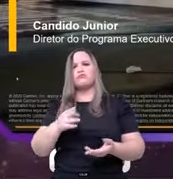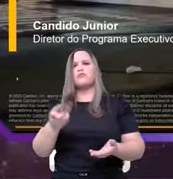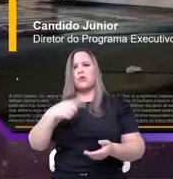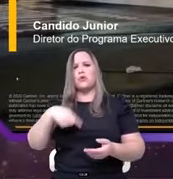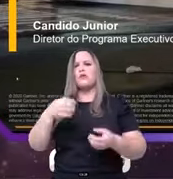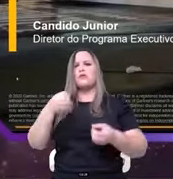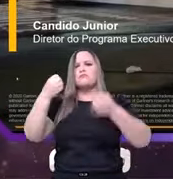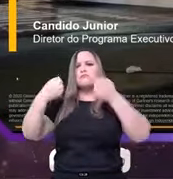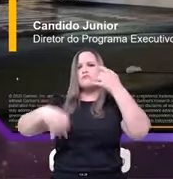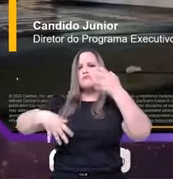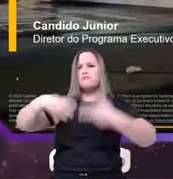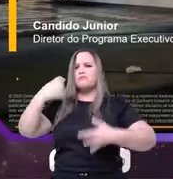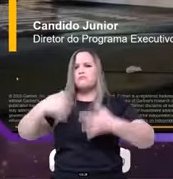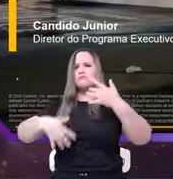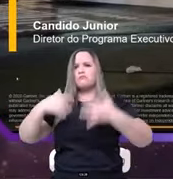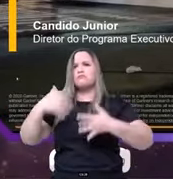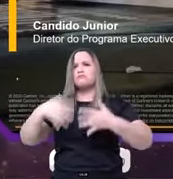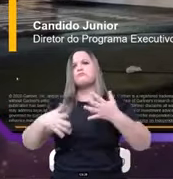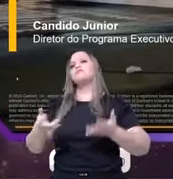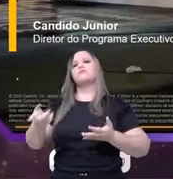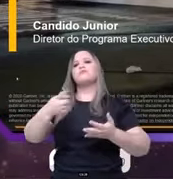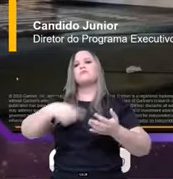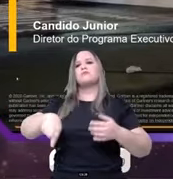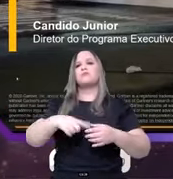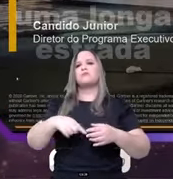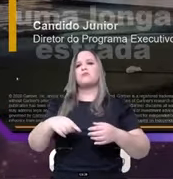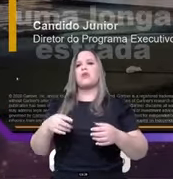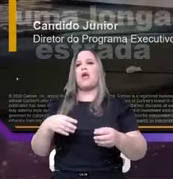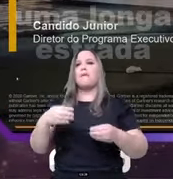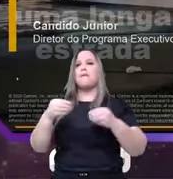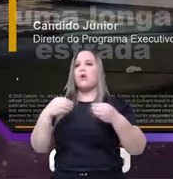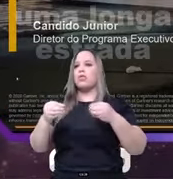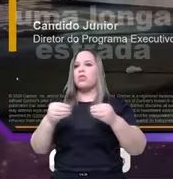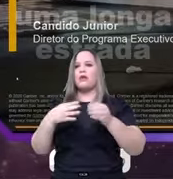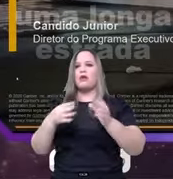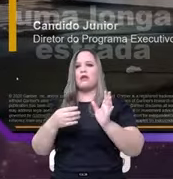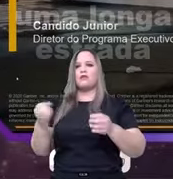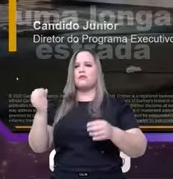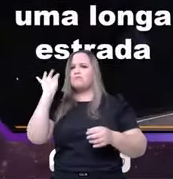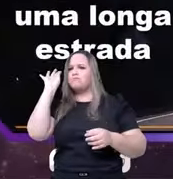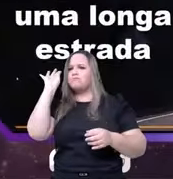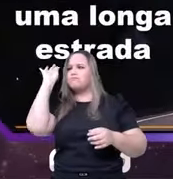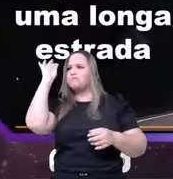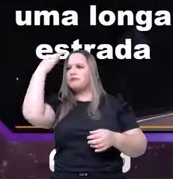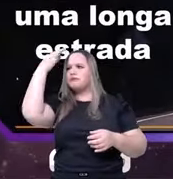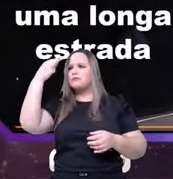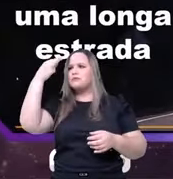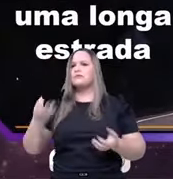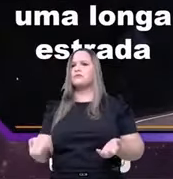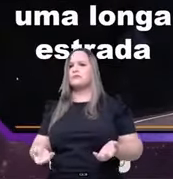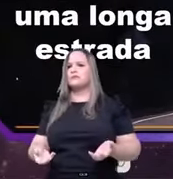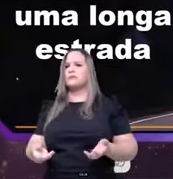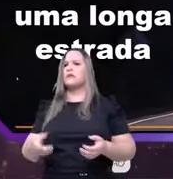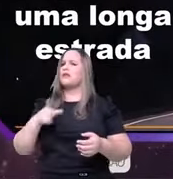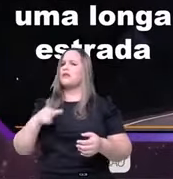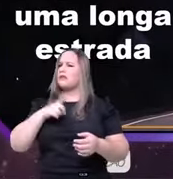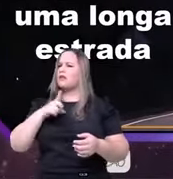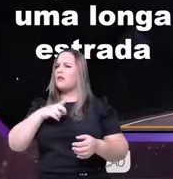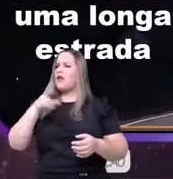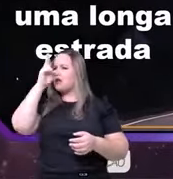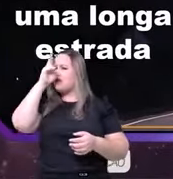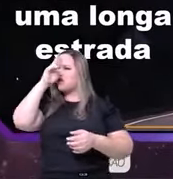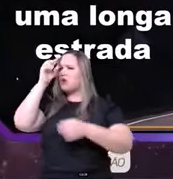que o modelo ágil, o método ágil, na verdade, ele tem uma longa história, uma longa estrada